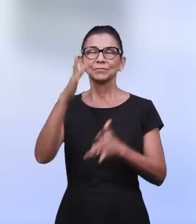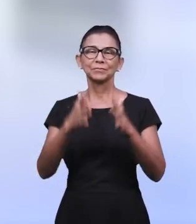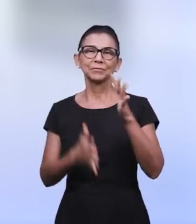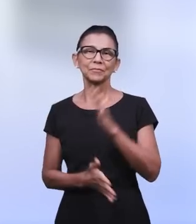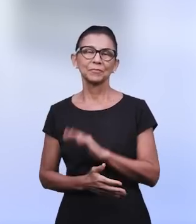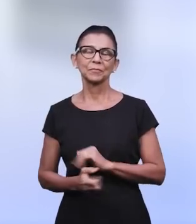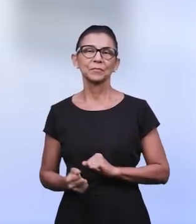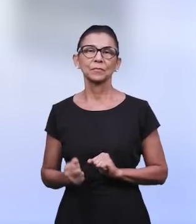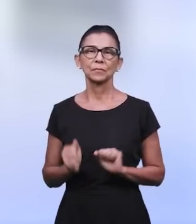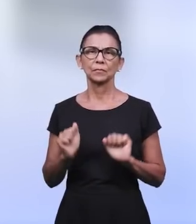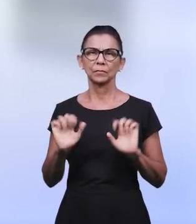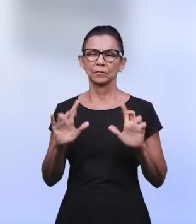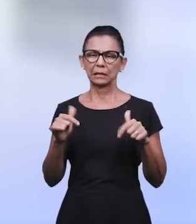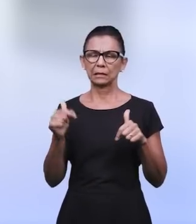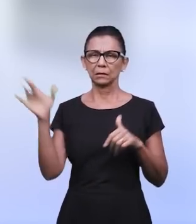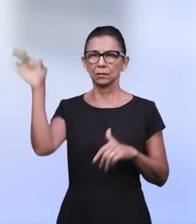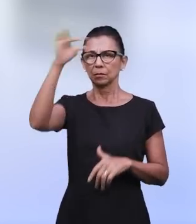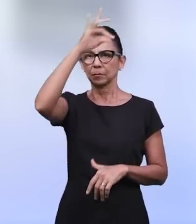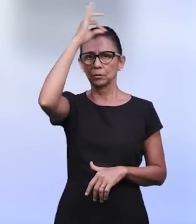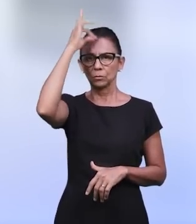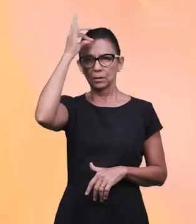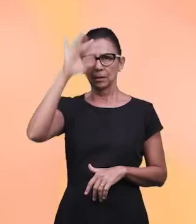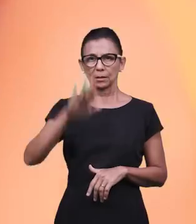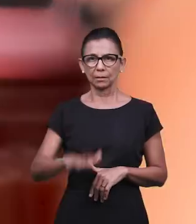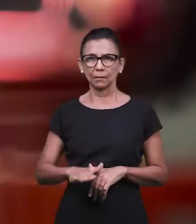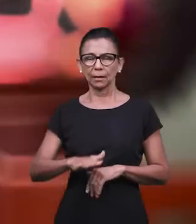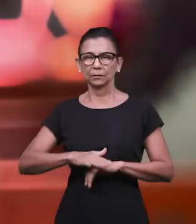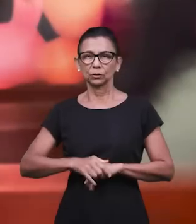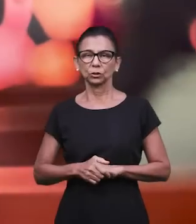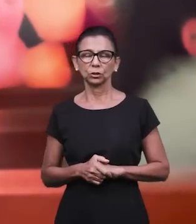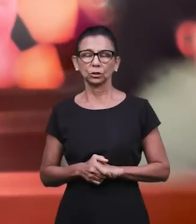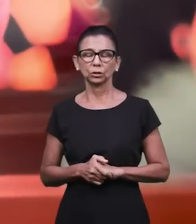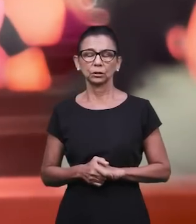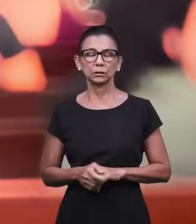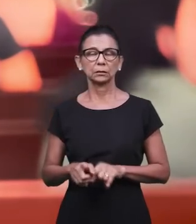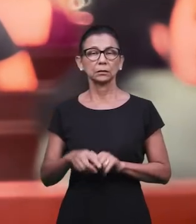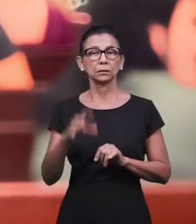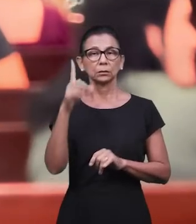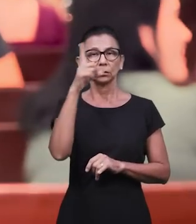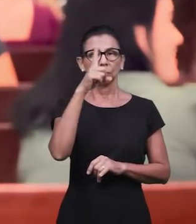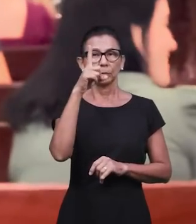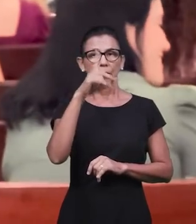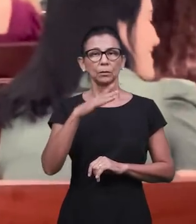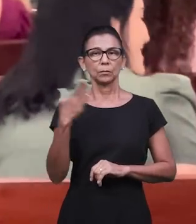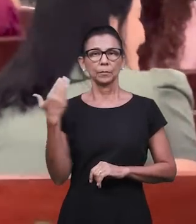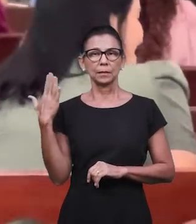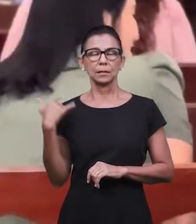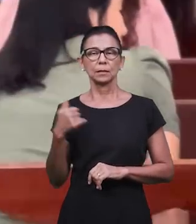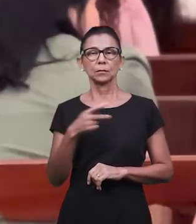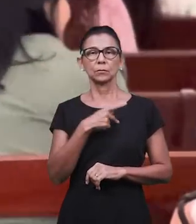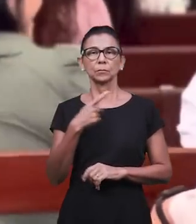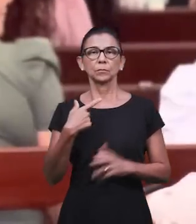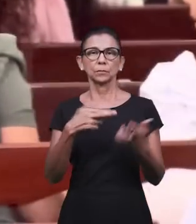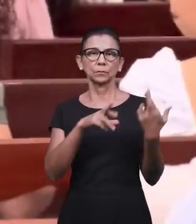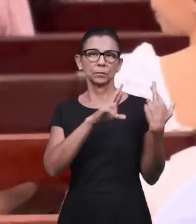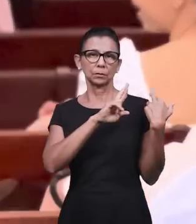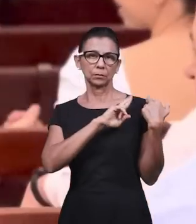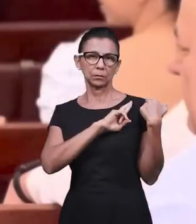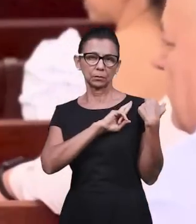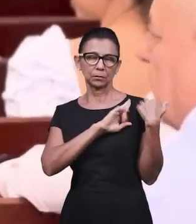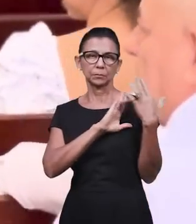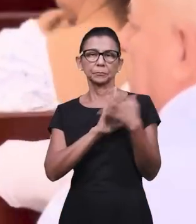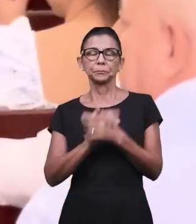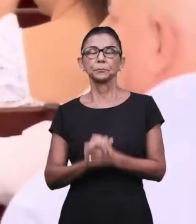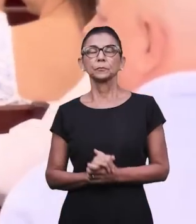tarde de festa e de muita operação do Espírito Santo. Neste último domingo, o pastor responsável Laudio Natel Silva, da igreja